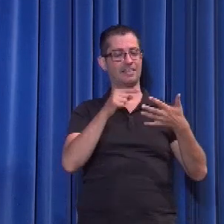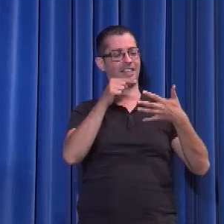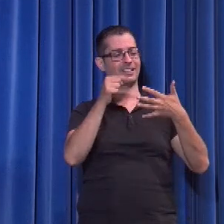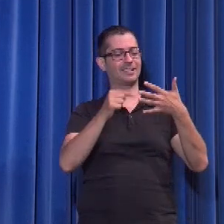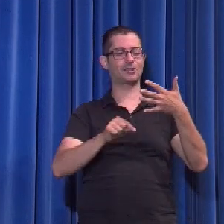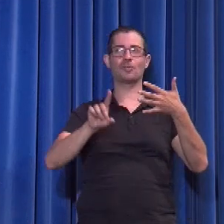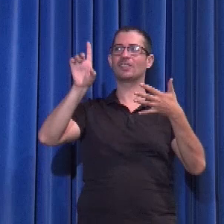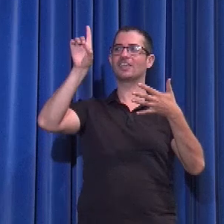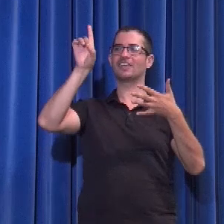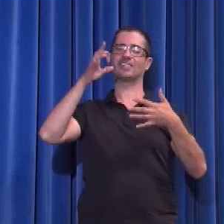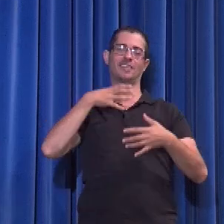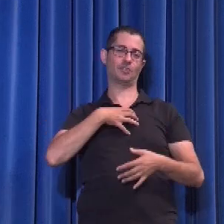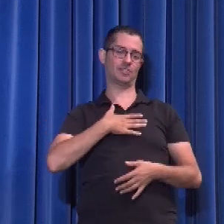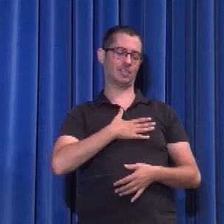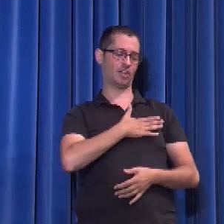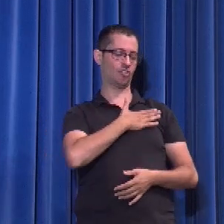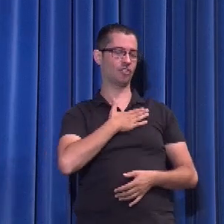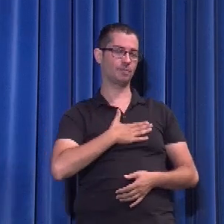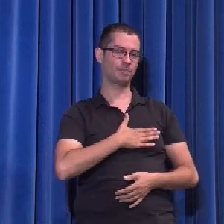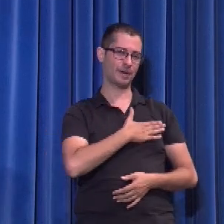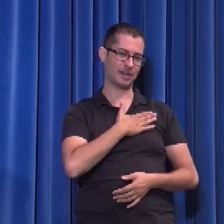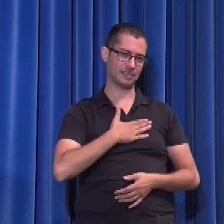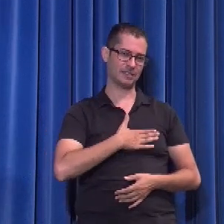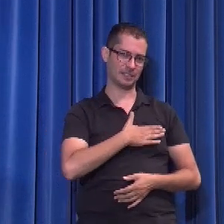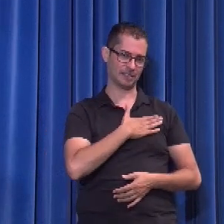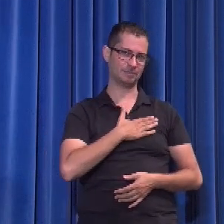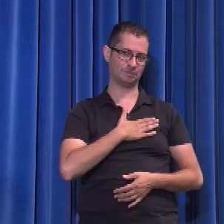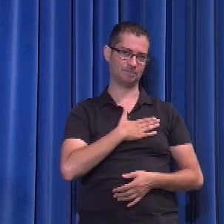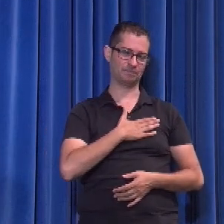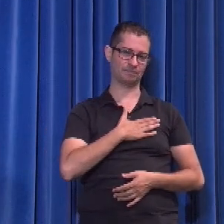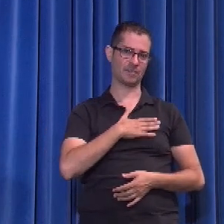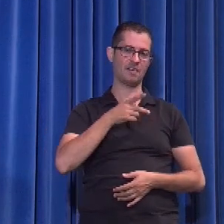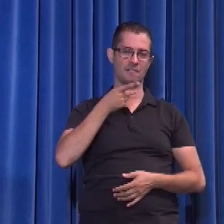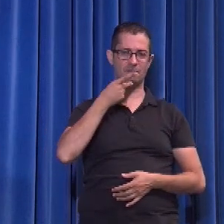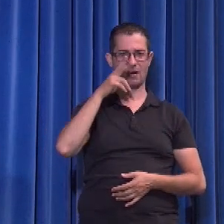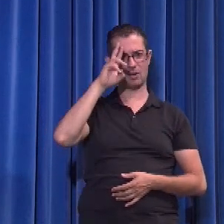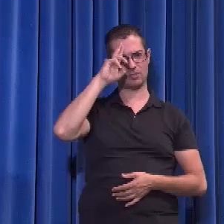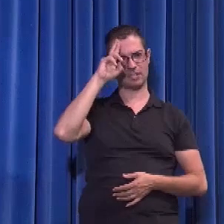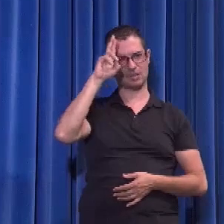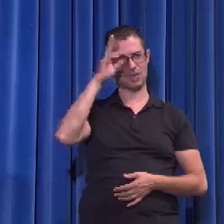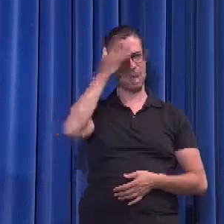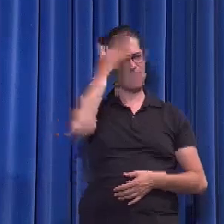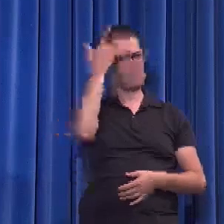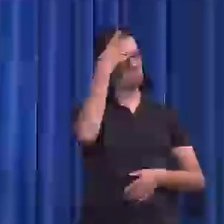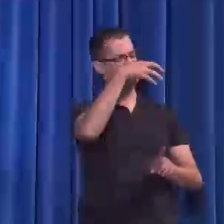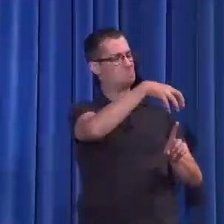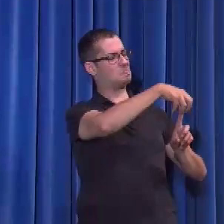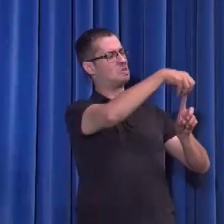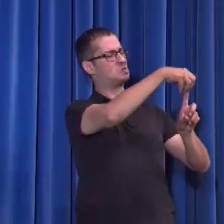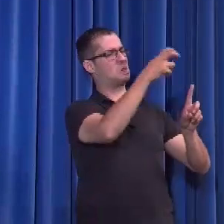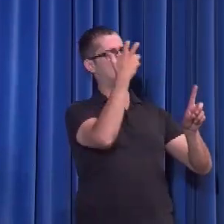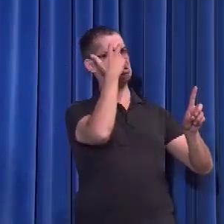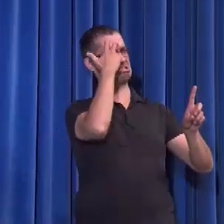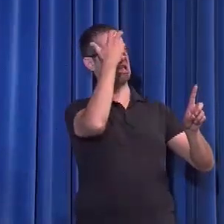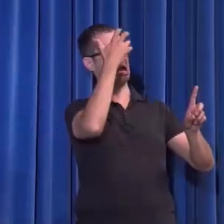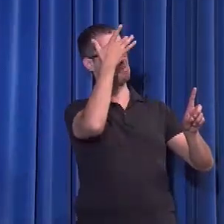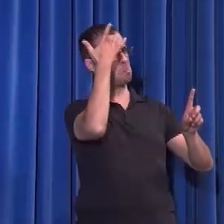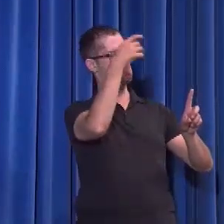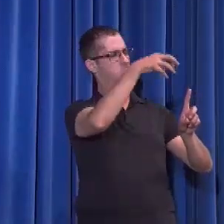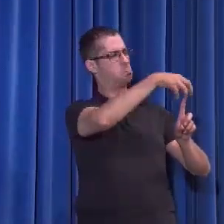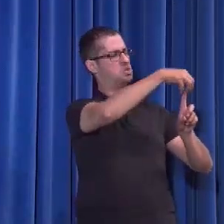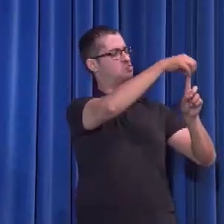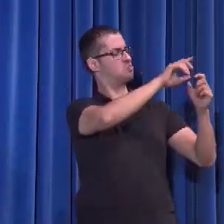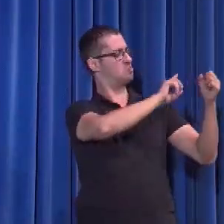Ele tem prazer nisso, diz o Senhor. Nem o sábio, nem o forte, nem o